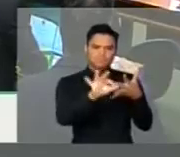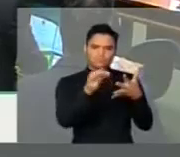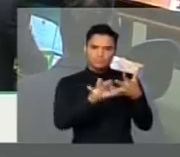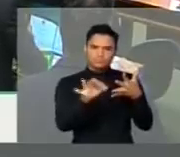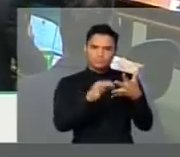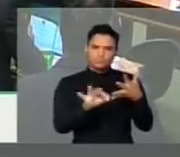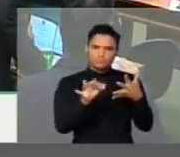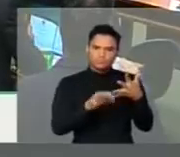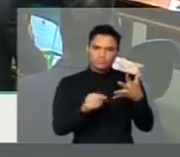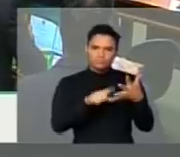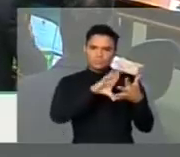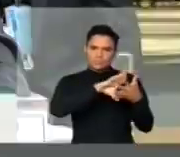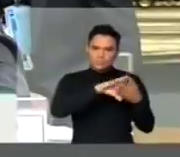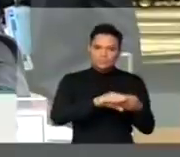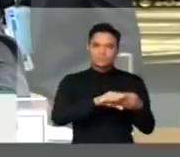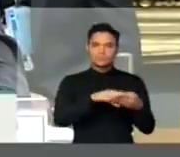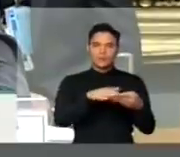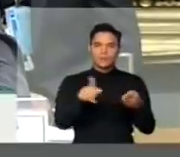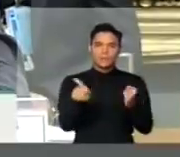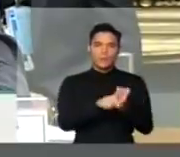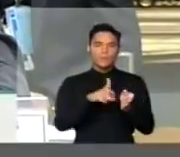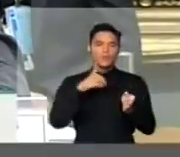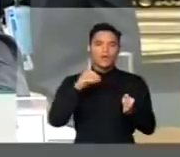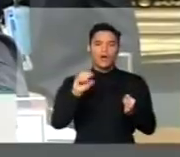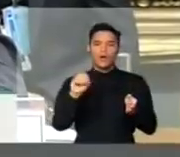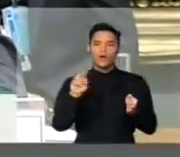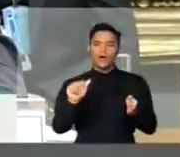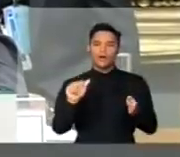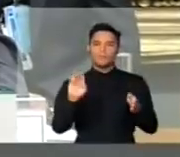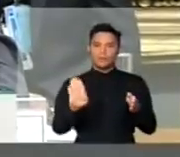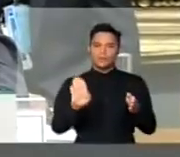da União, quais sejam: